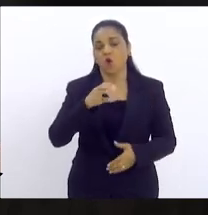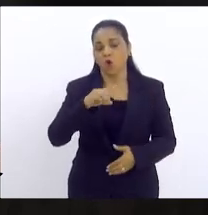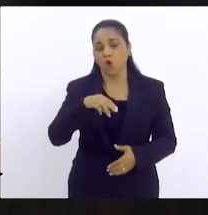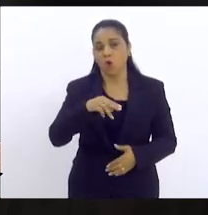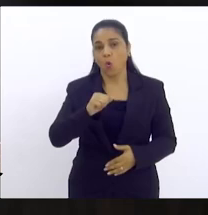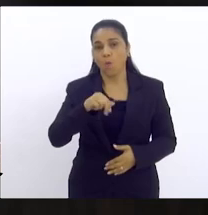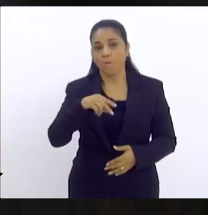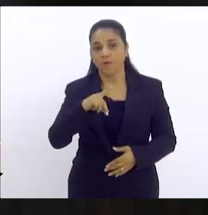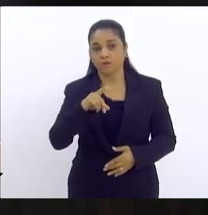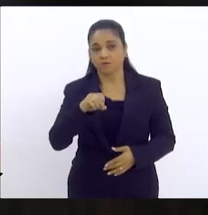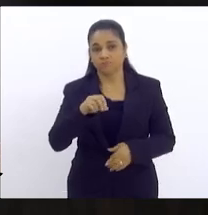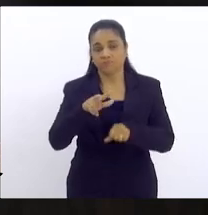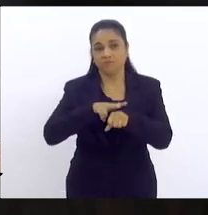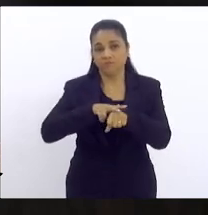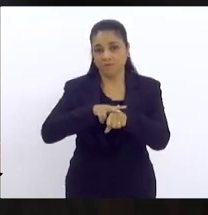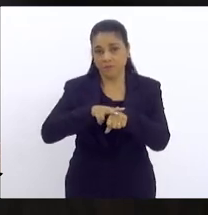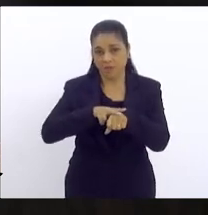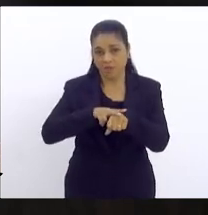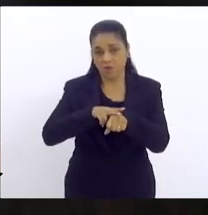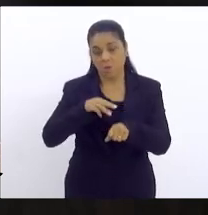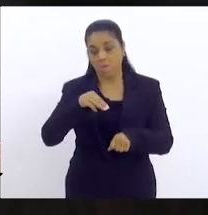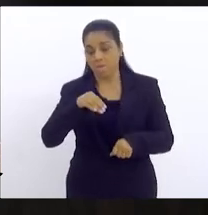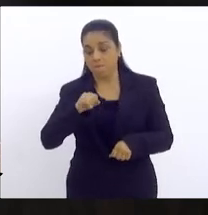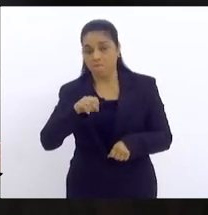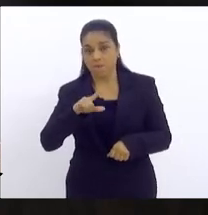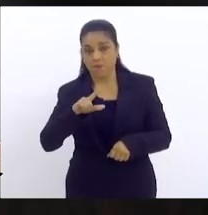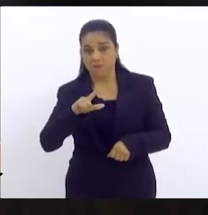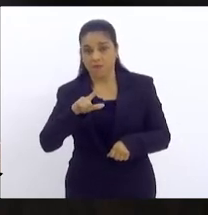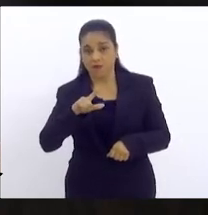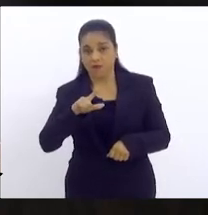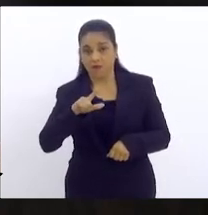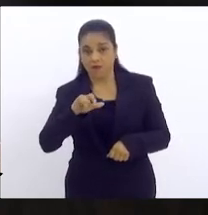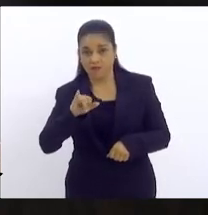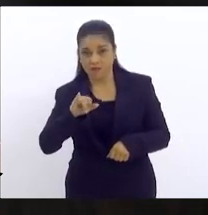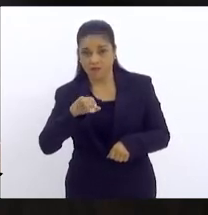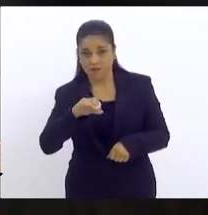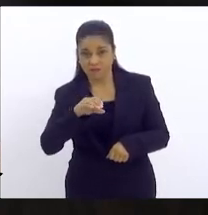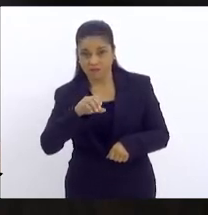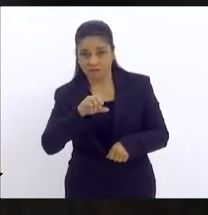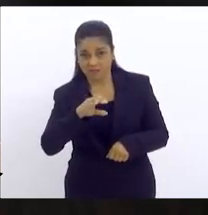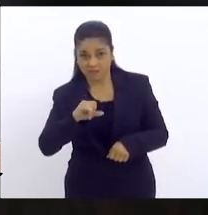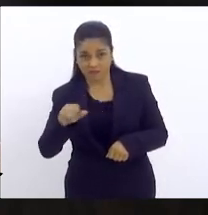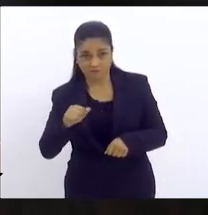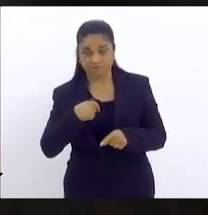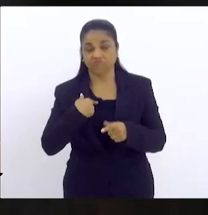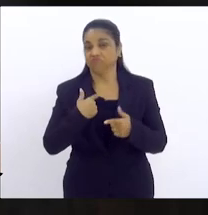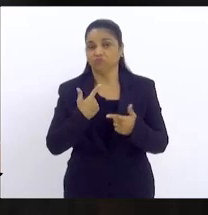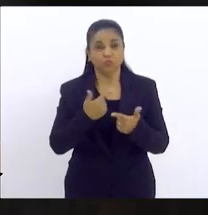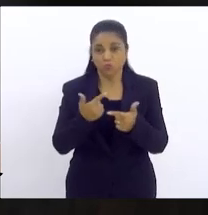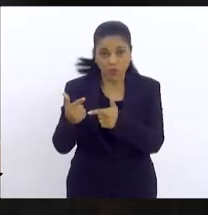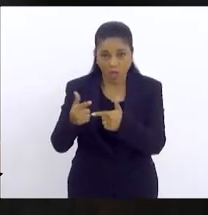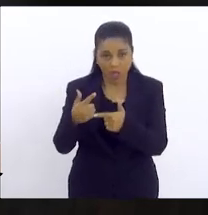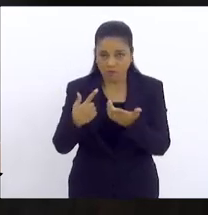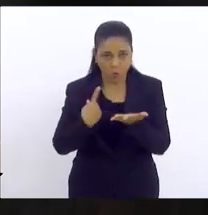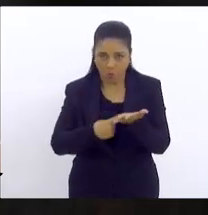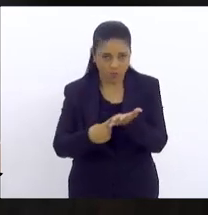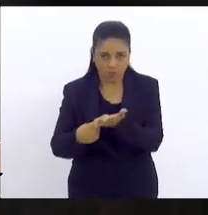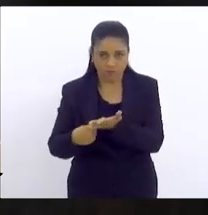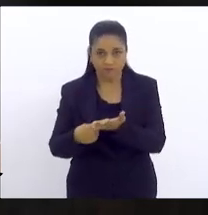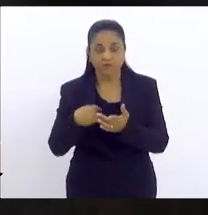como eu sempre falo com delegado e com os coronéis nós queremos que punk Todo mundo inclusive